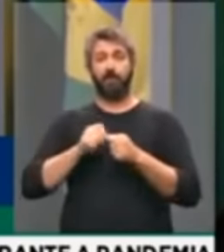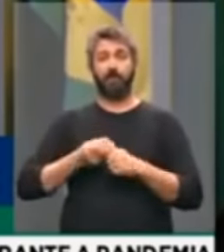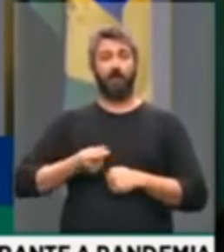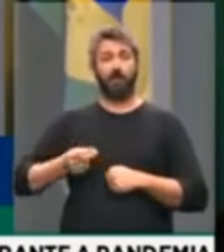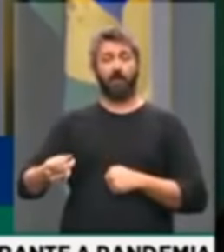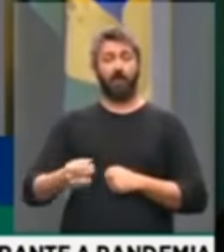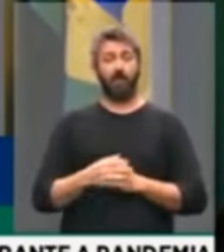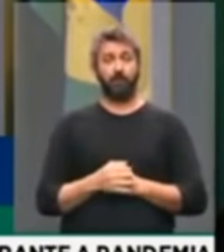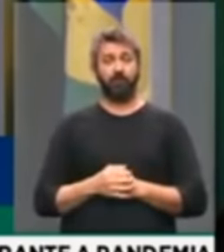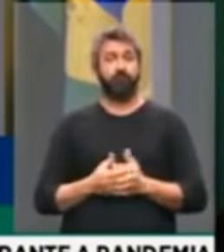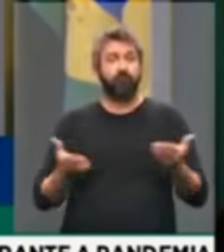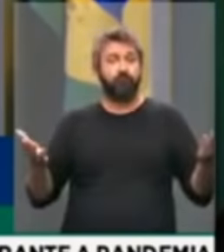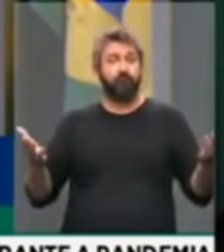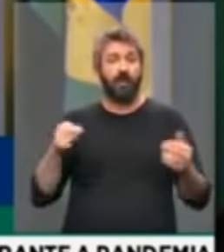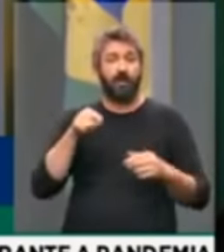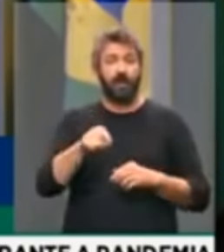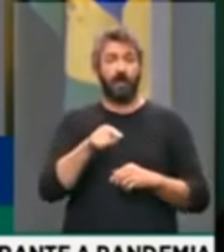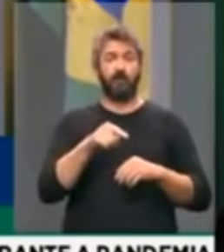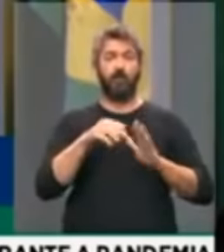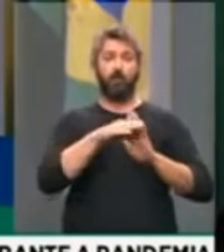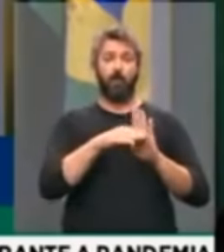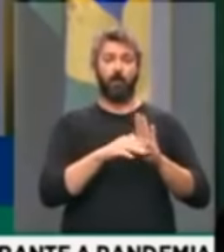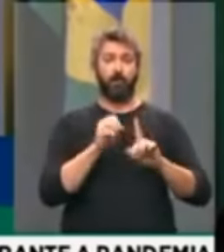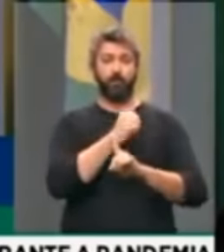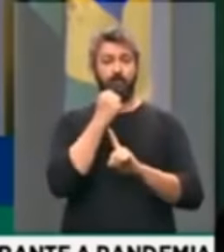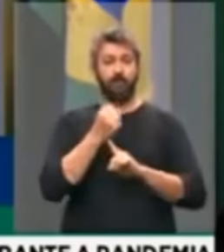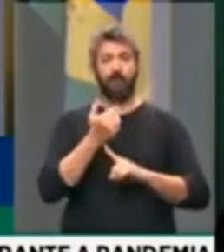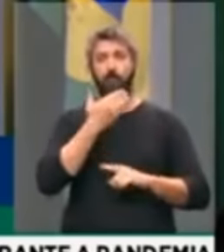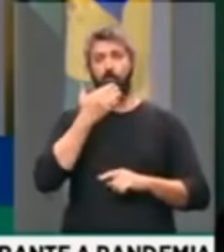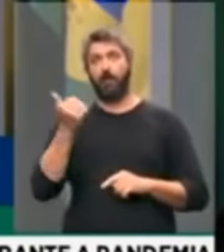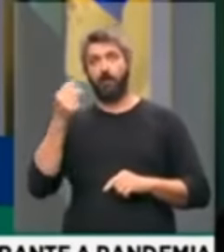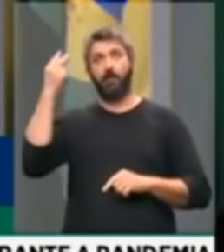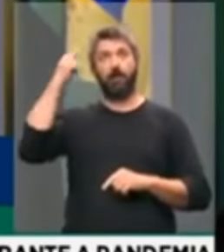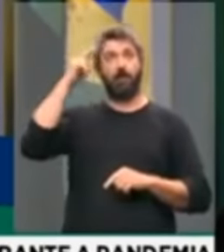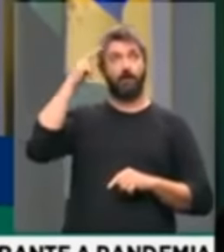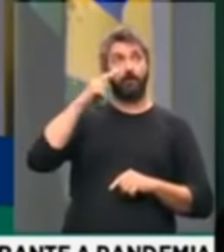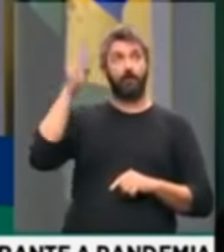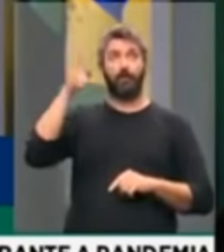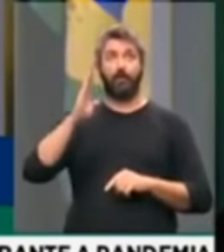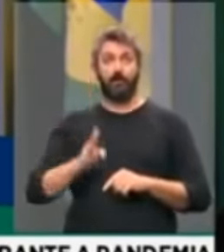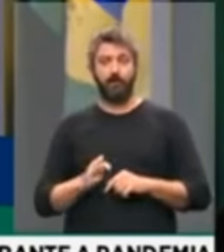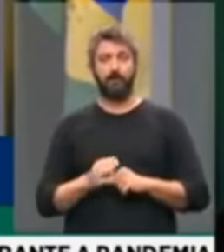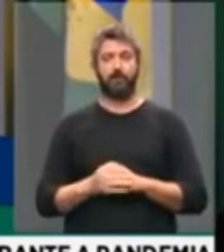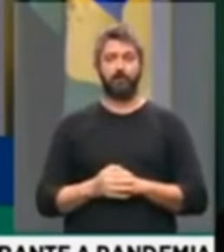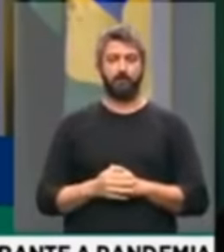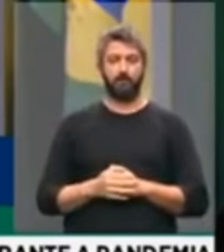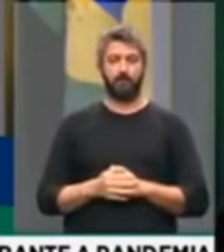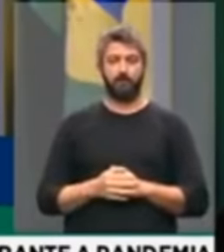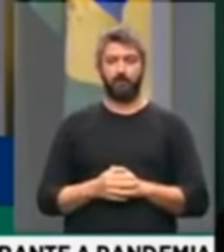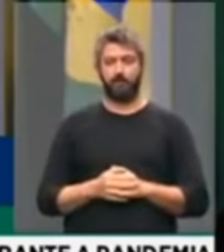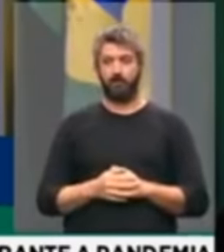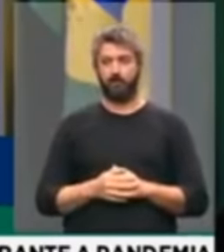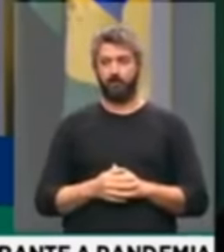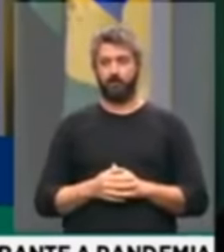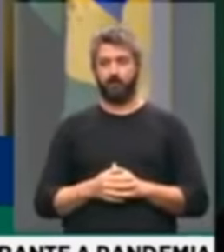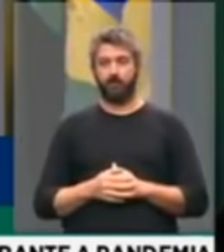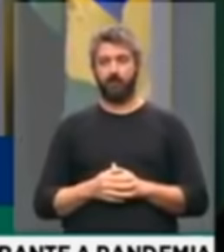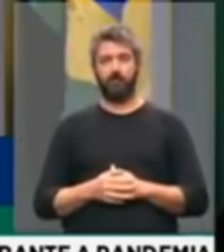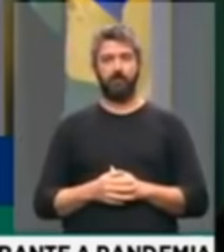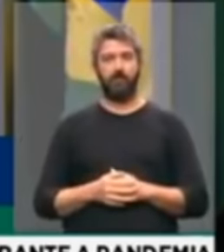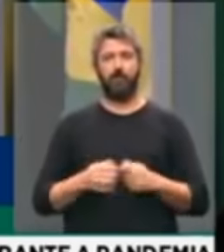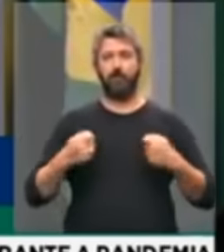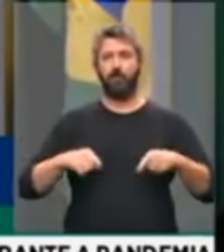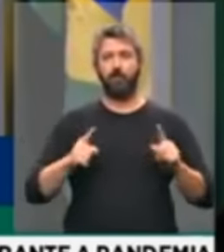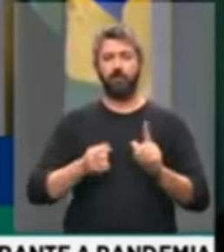permanente esse que é o programa social mais bem-sucedido a história do país e sem